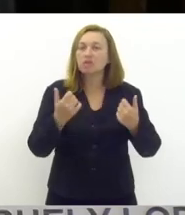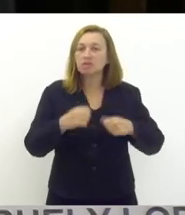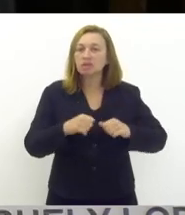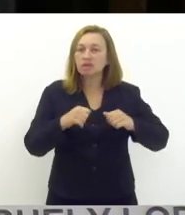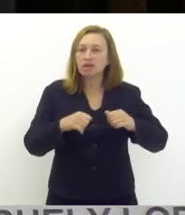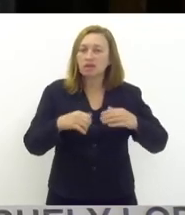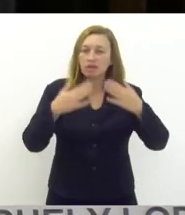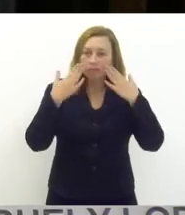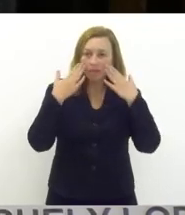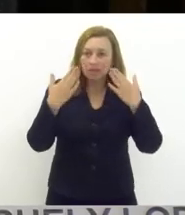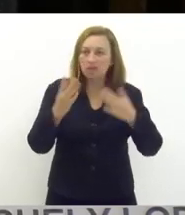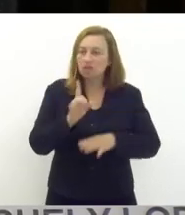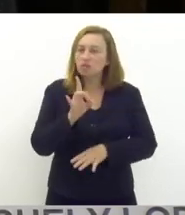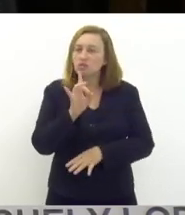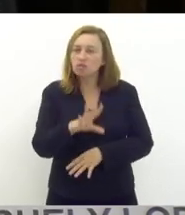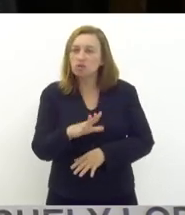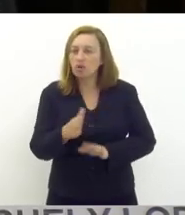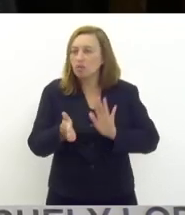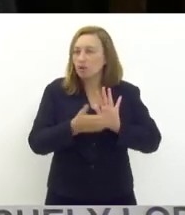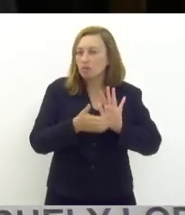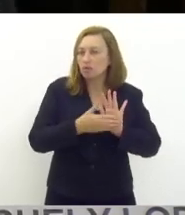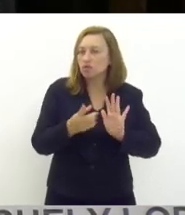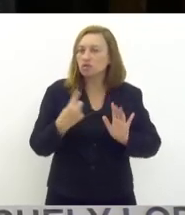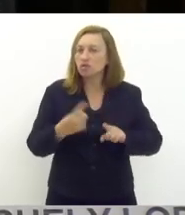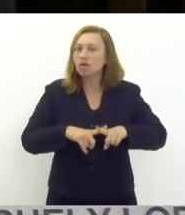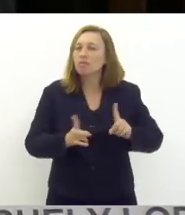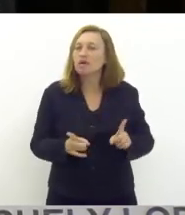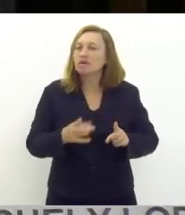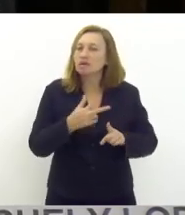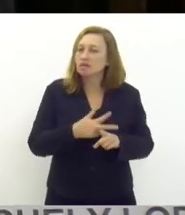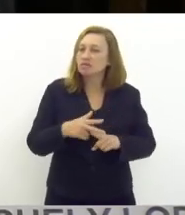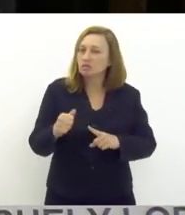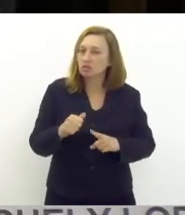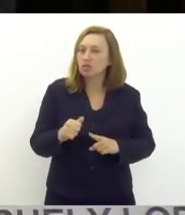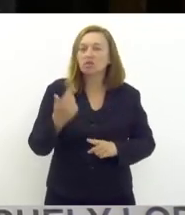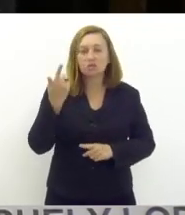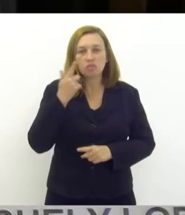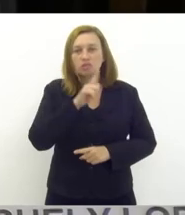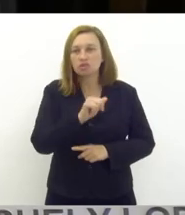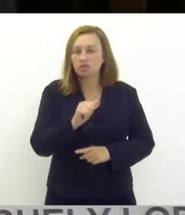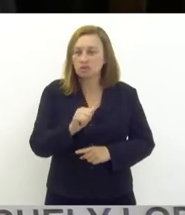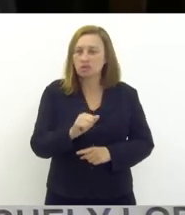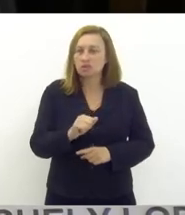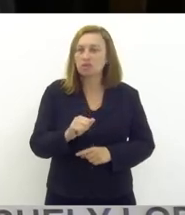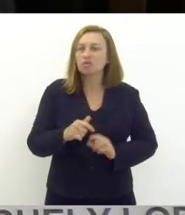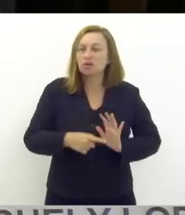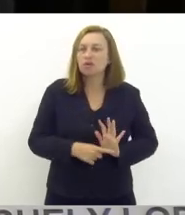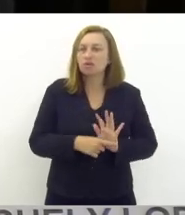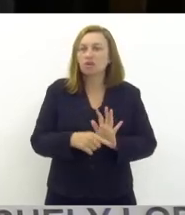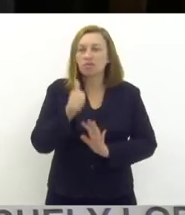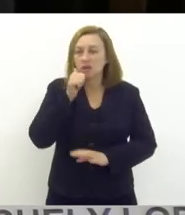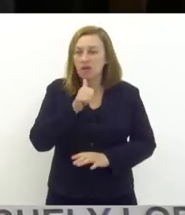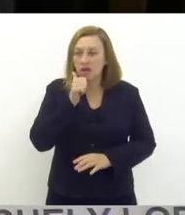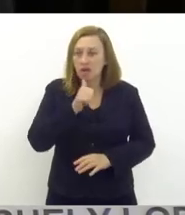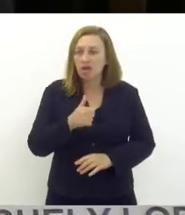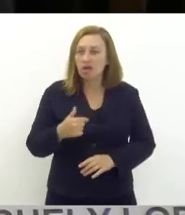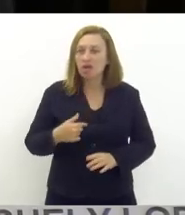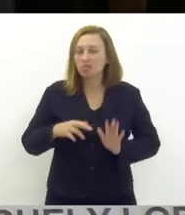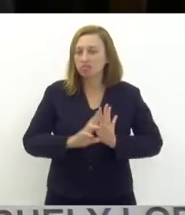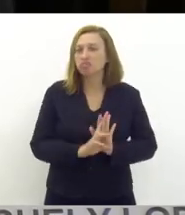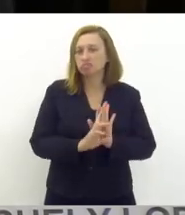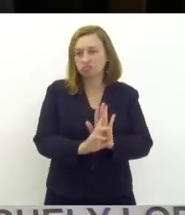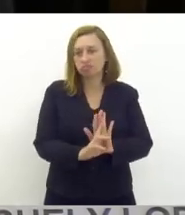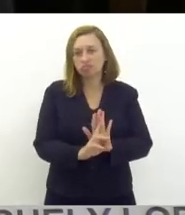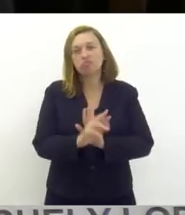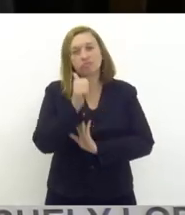apresentar não só nossas propostas mas as vitórias que nós temos conseguido em prol da das mulheres e eu eu sou uma representante